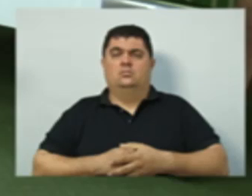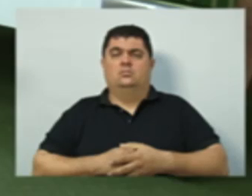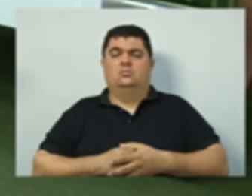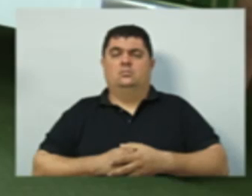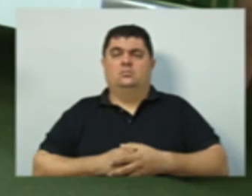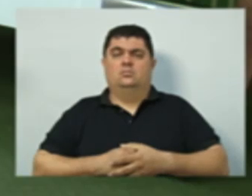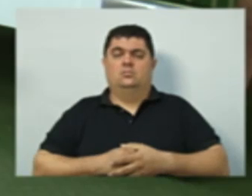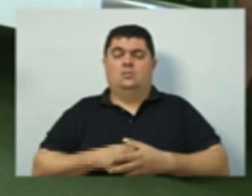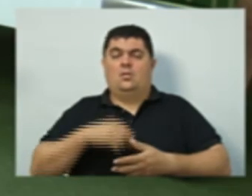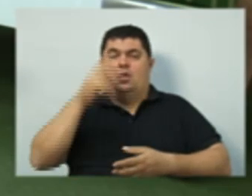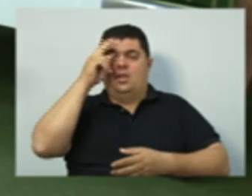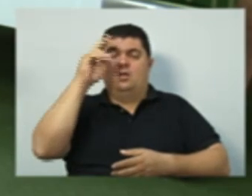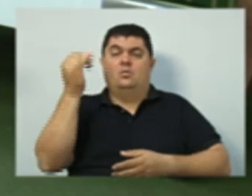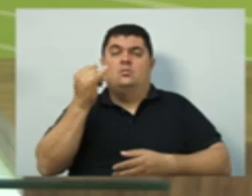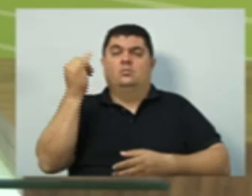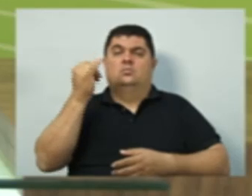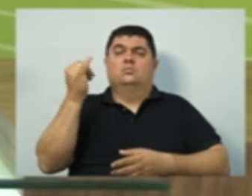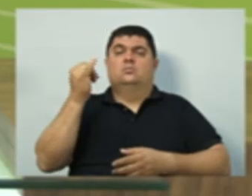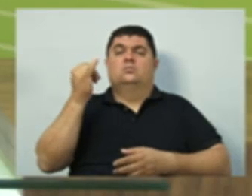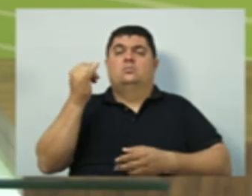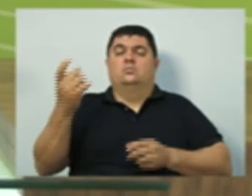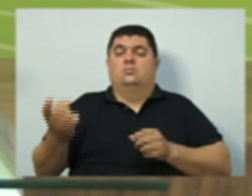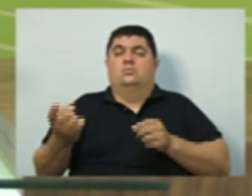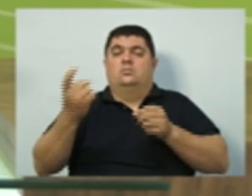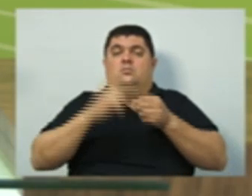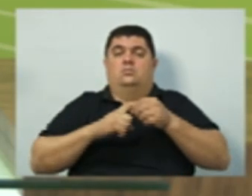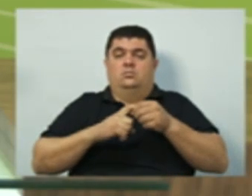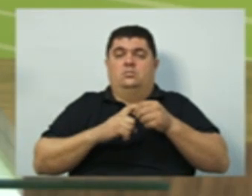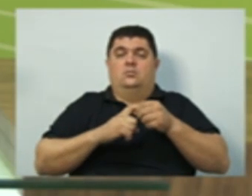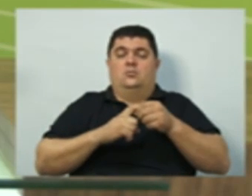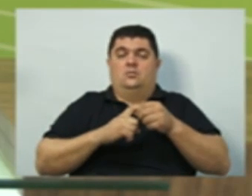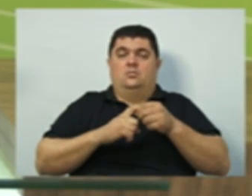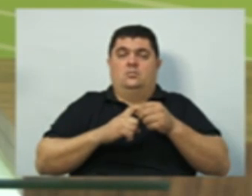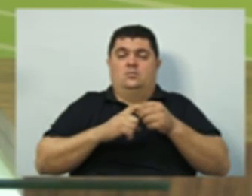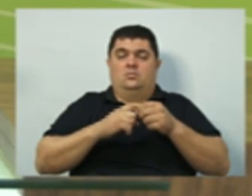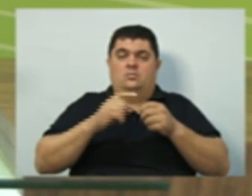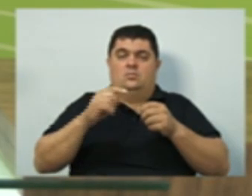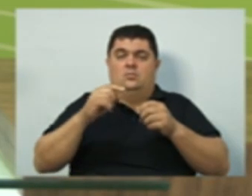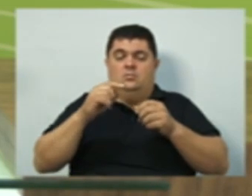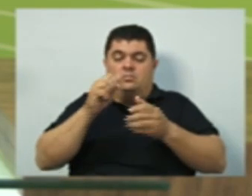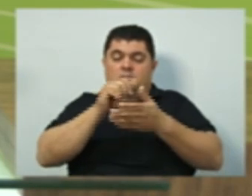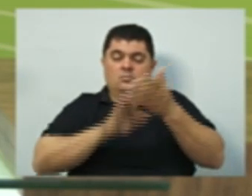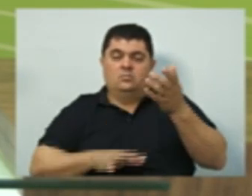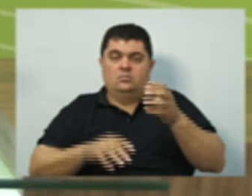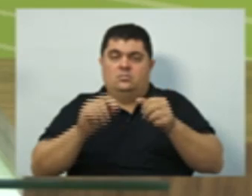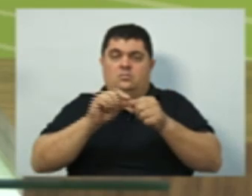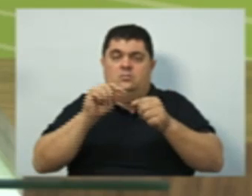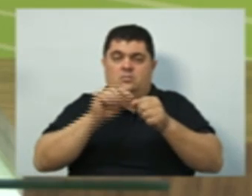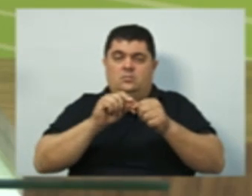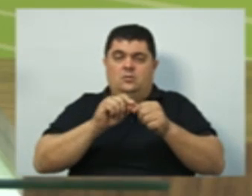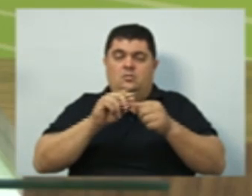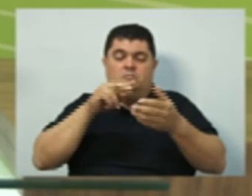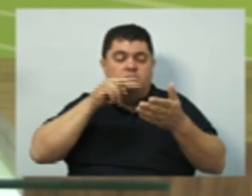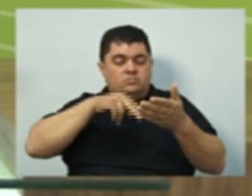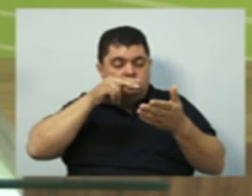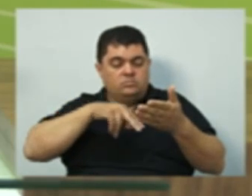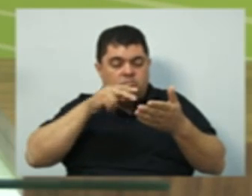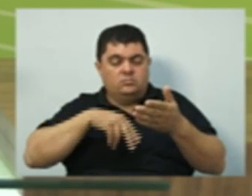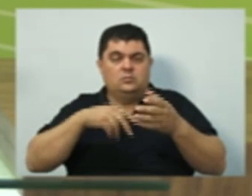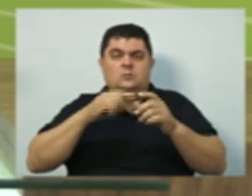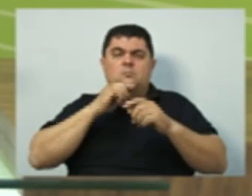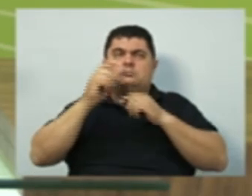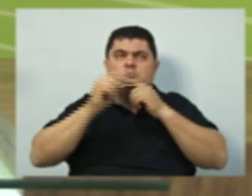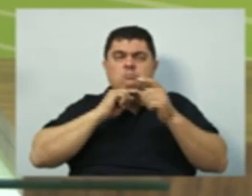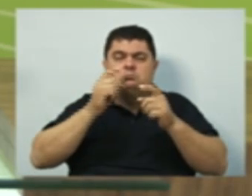E só lembrando também que, retornando dessas atividades que vocês farão, nós estaremos acompanhando as dúvidas e